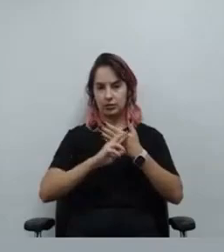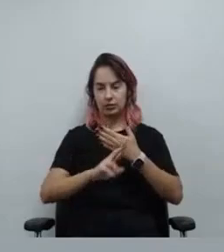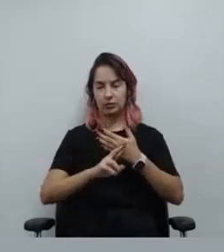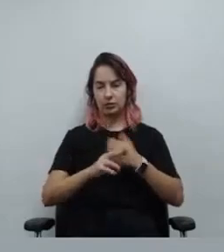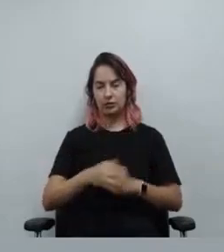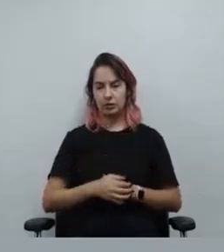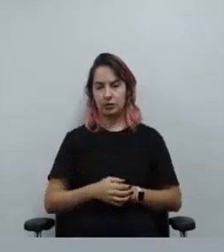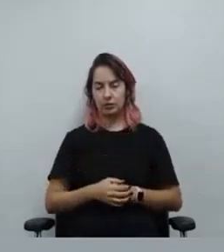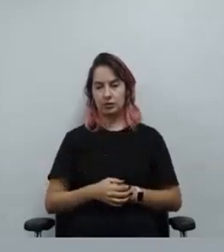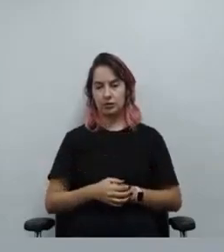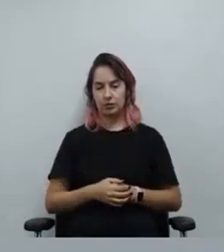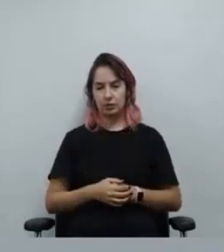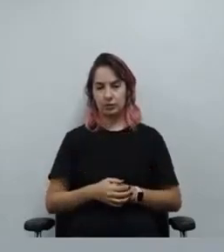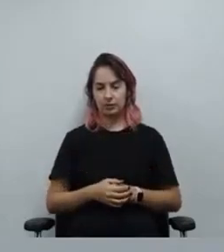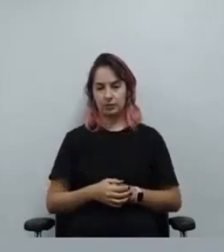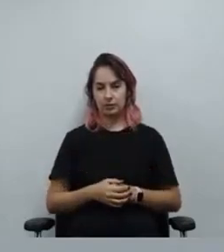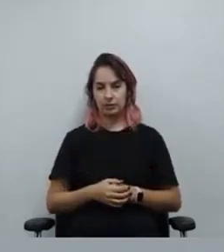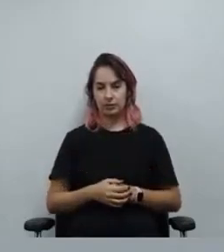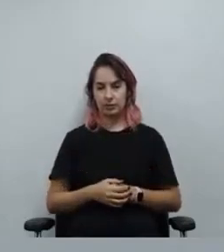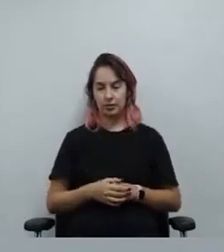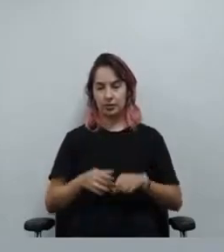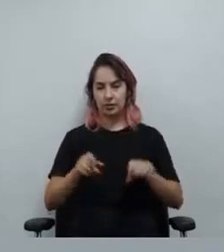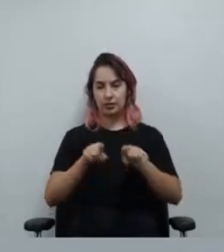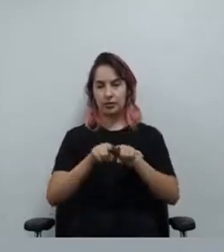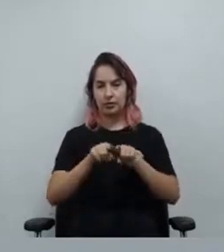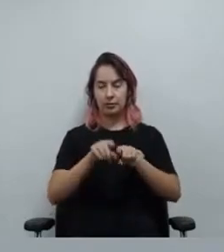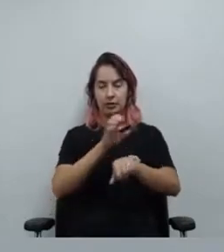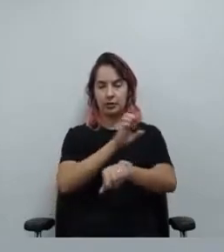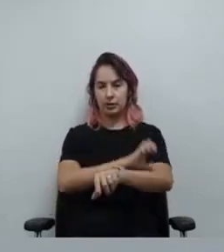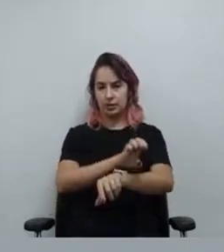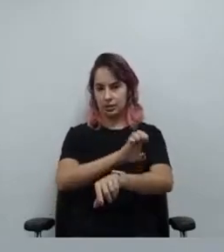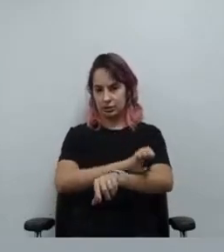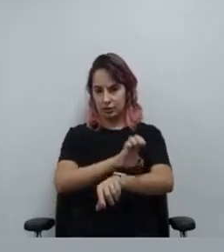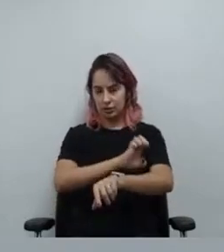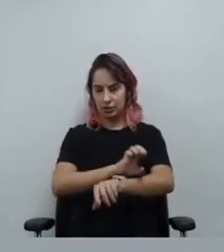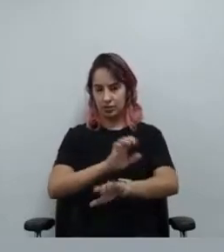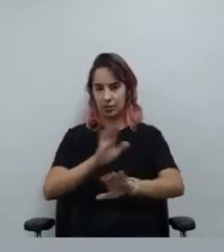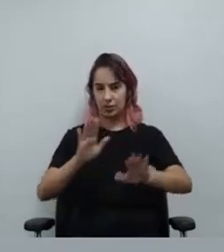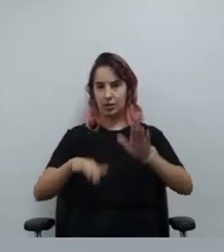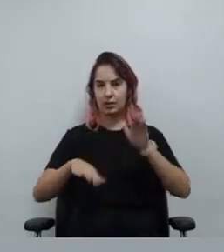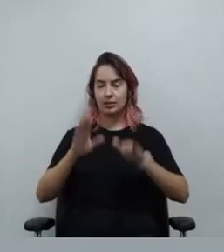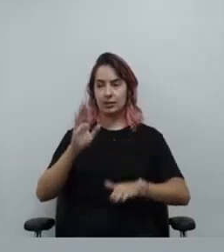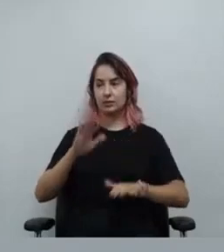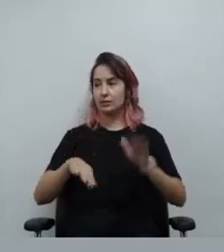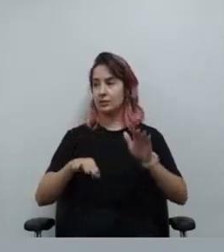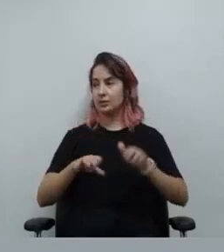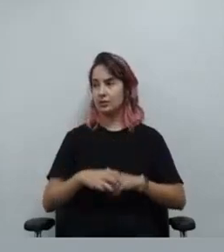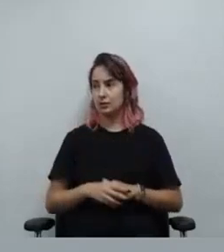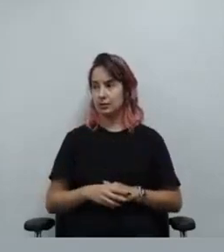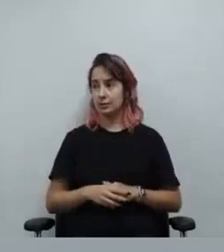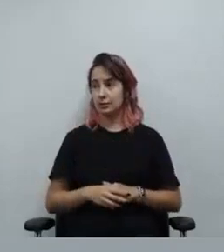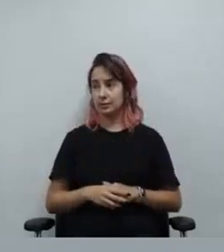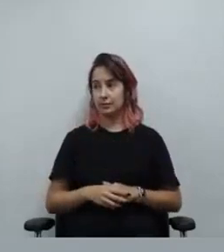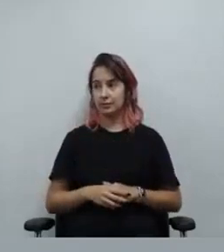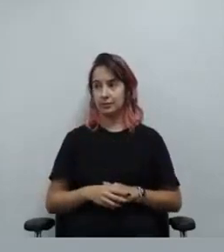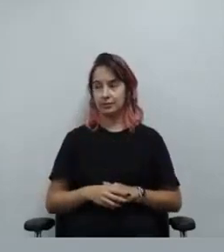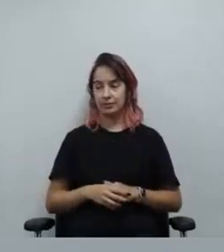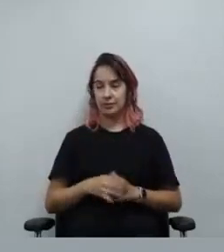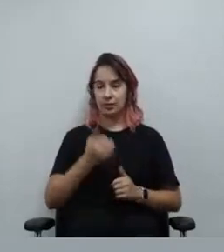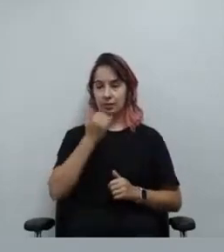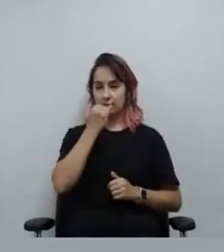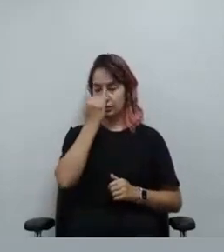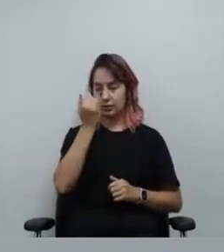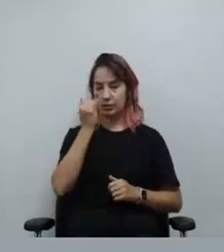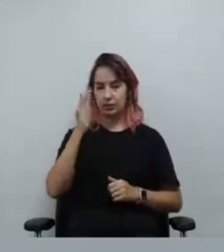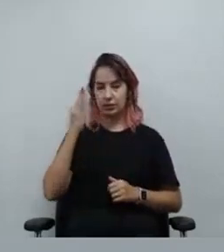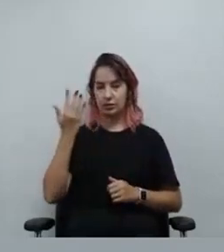Davi, no ouvidoria itinerante, que é com relação aos estagiários. Muitas vezes, esse tipo de incidente